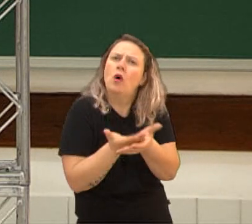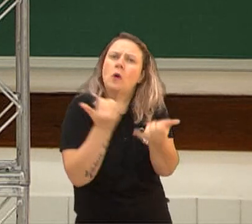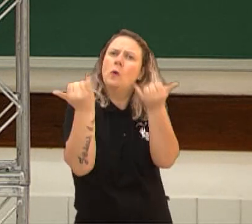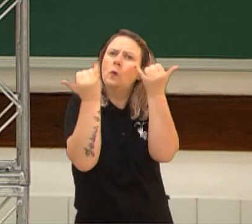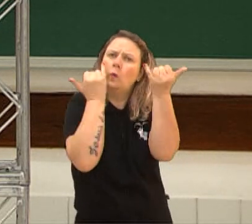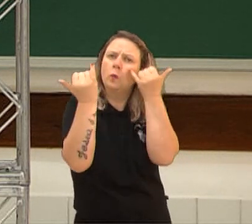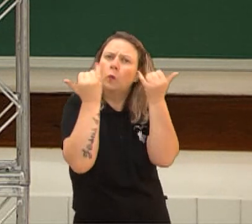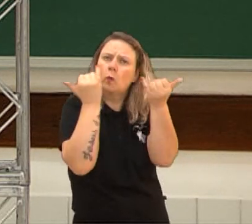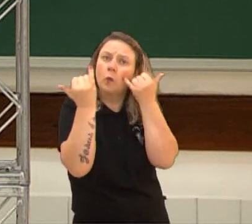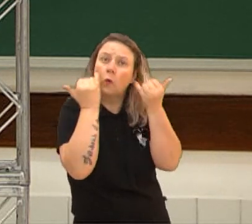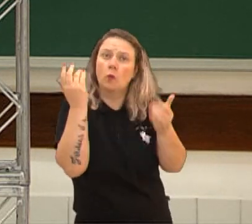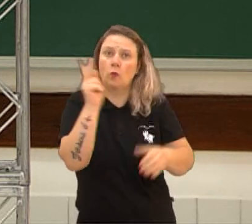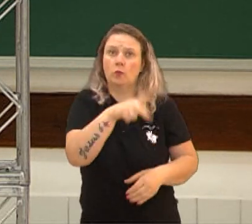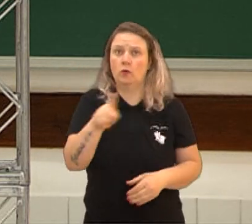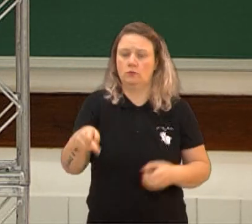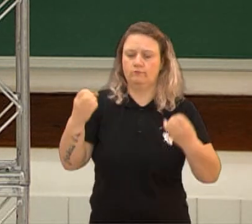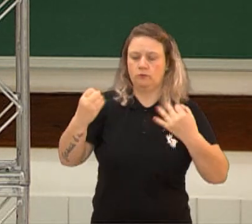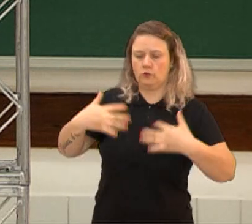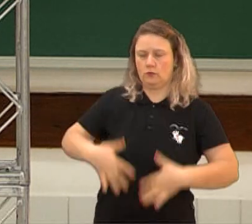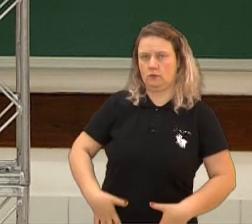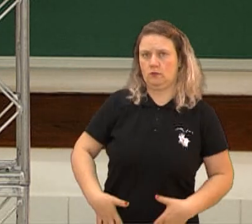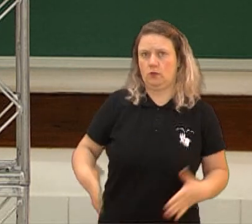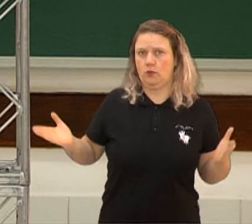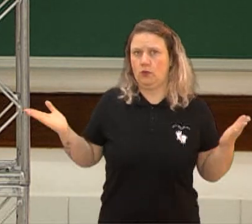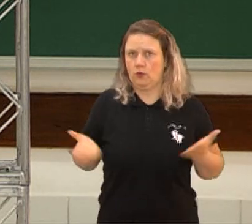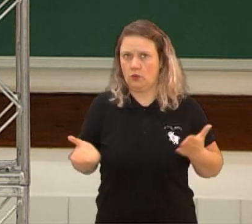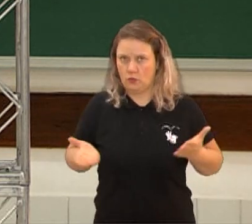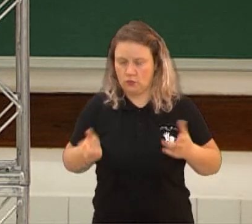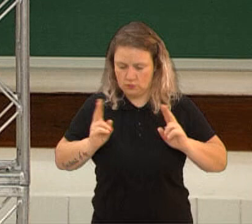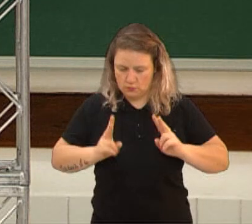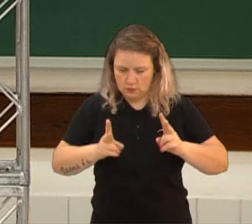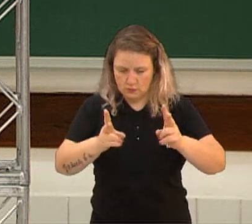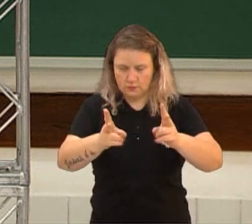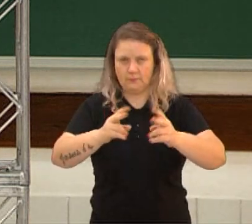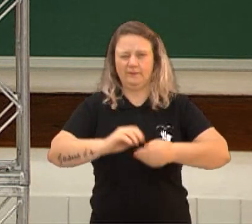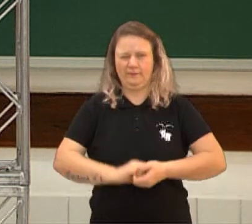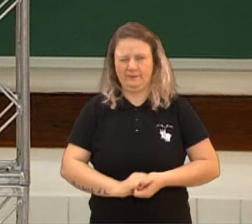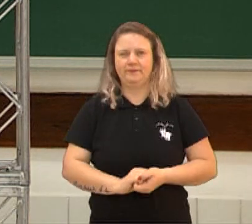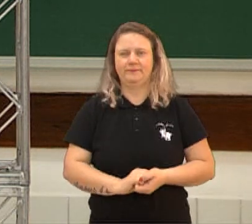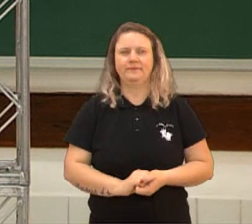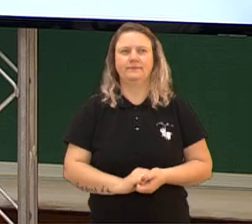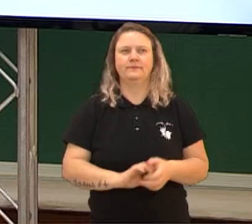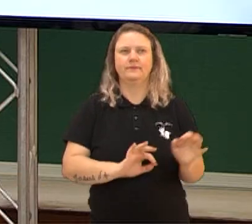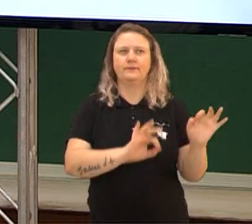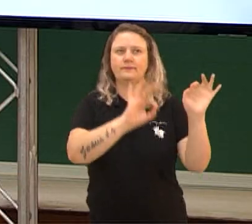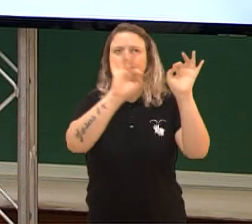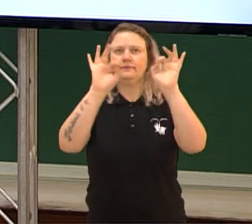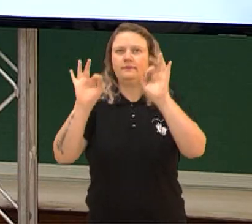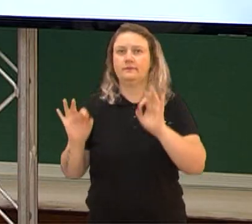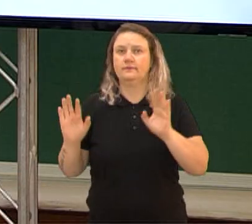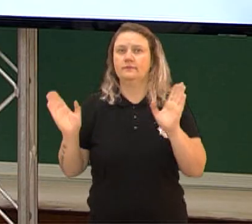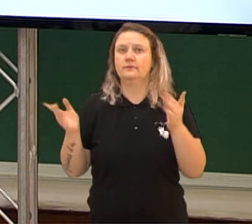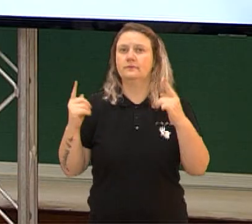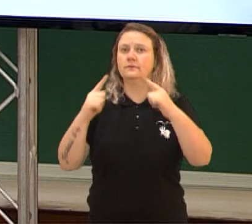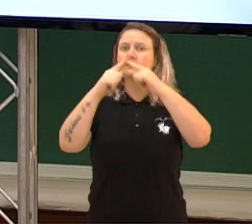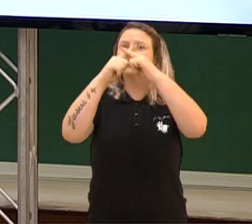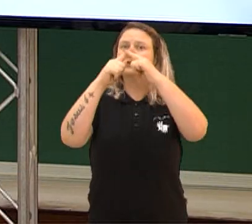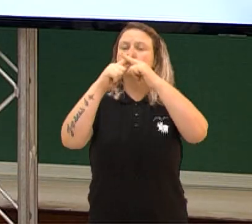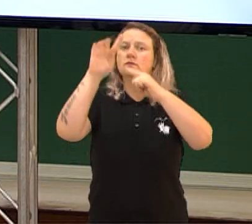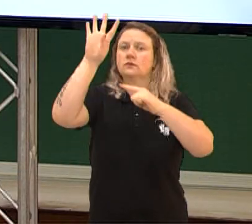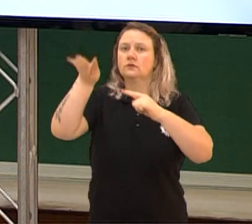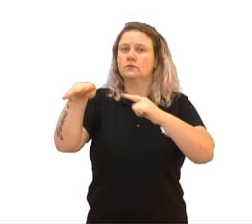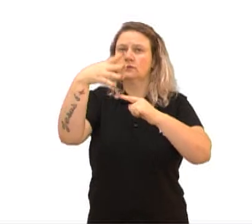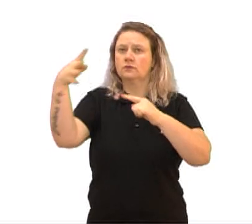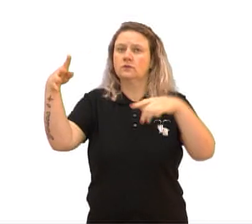o professor falou na aula inaugural, que eu vou falar também, beleza? Beleza. Então vamos lá, multiplicação de